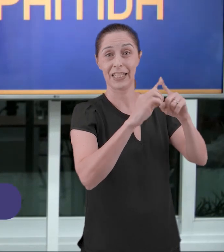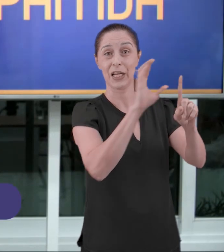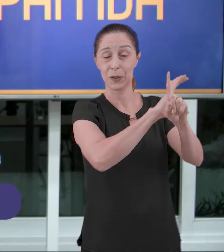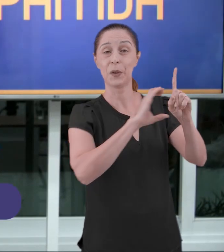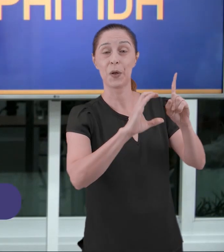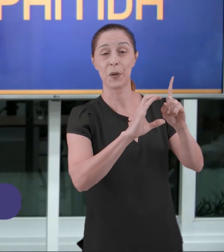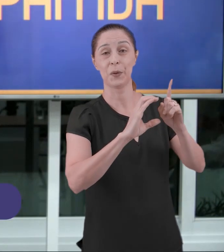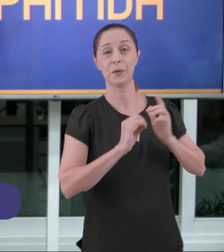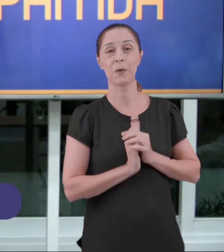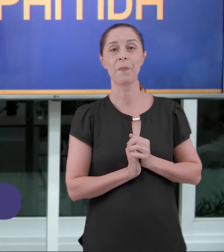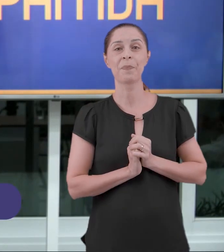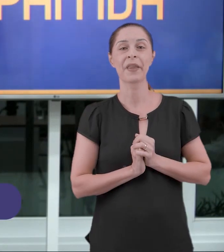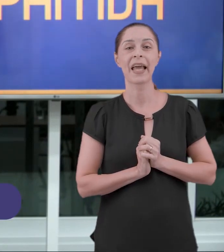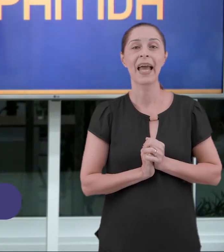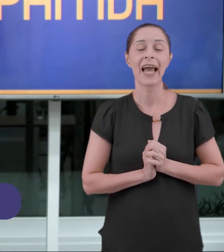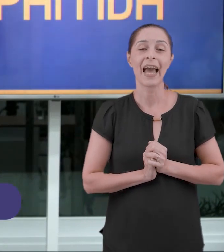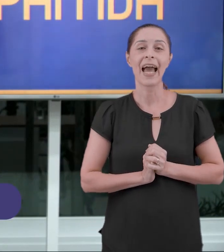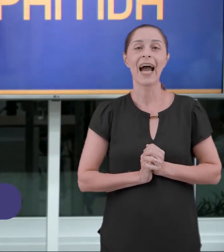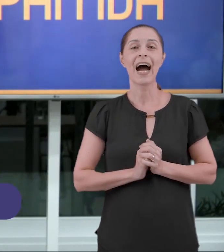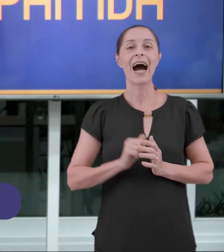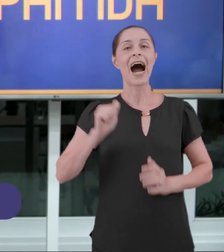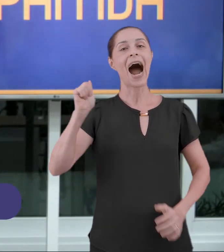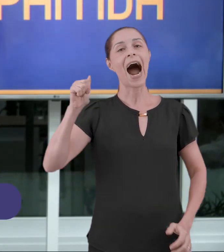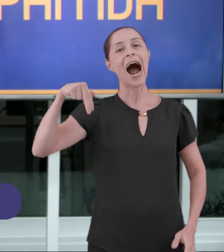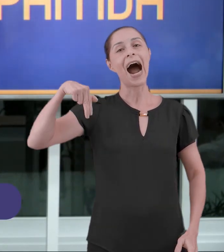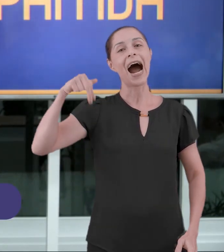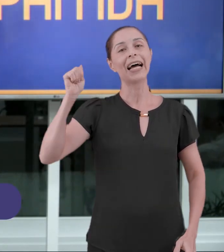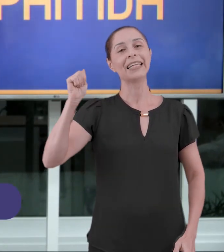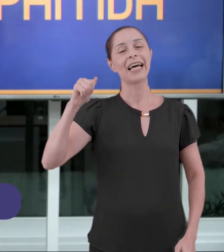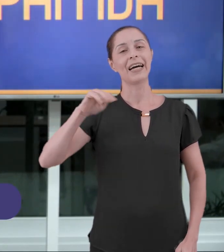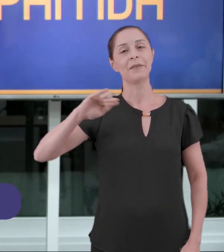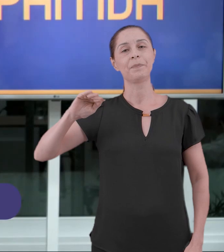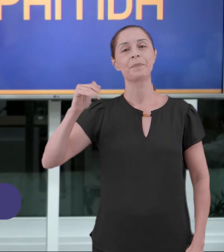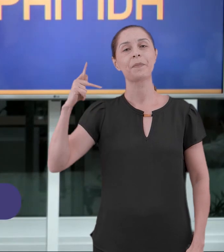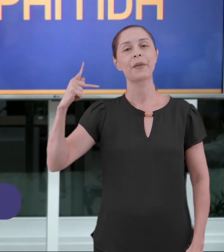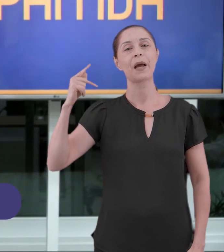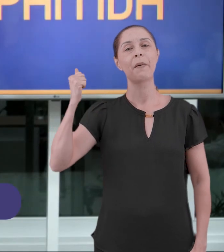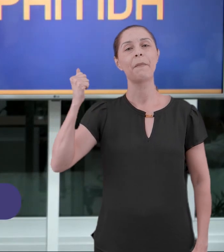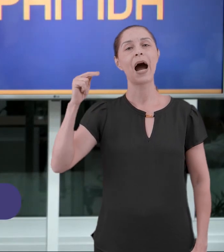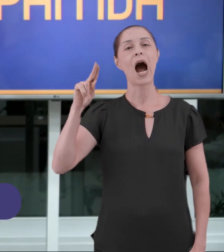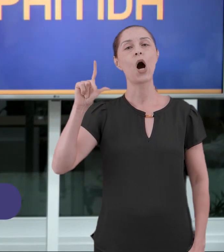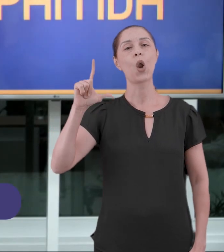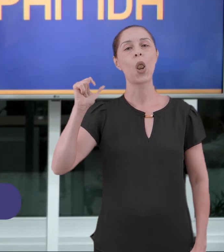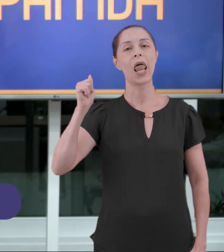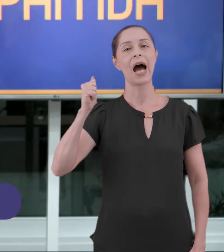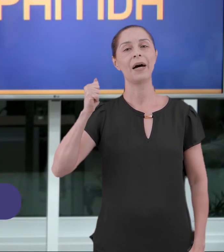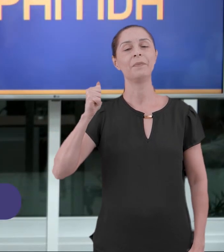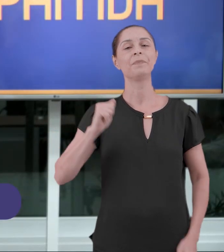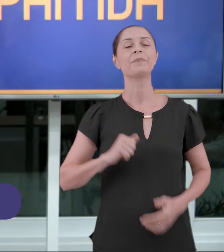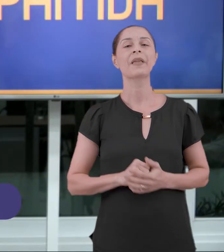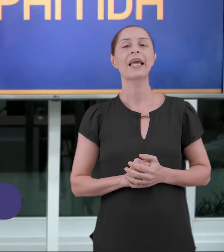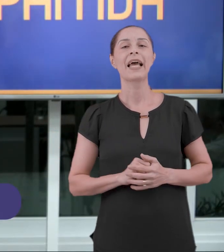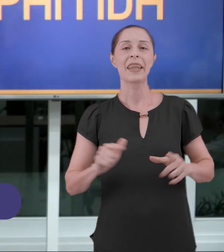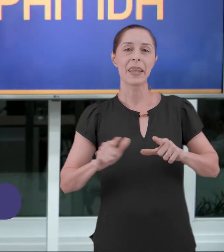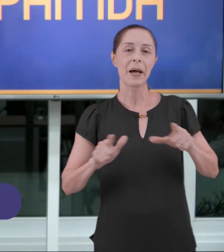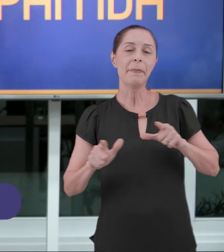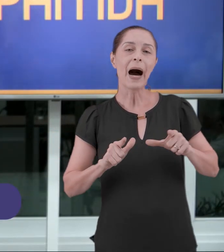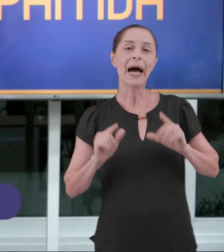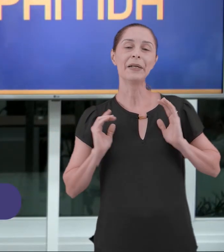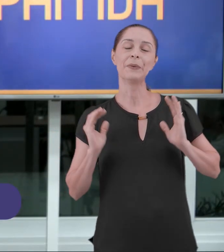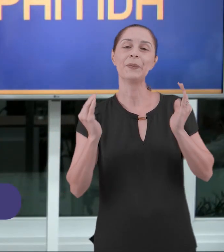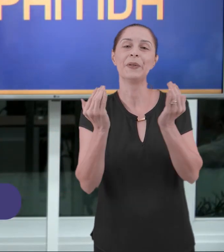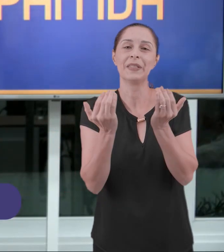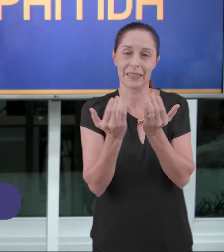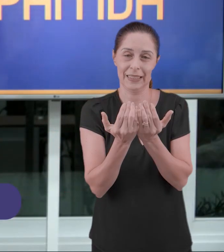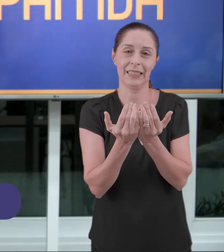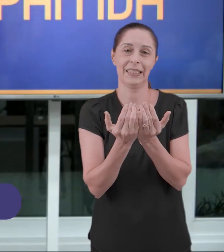Ana Paula, né, do GEPANDA, a gente conhece o trabalho desenvolvido pelo GEPANDA aí, e a gente sabe a importância da igreja